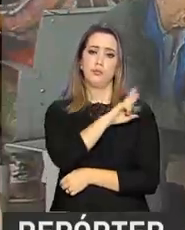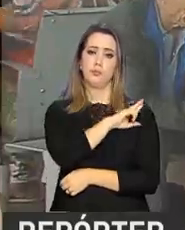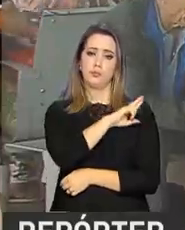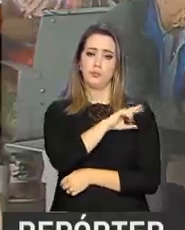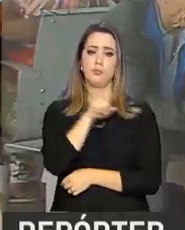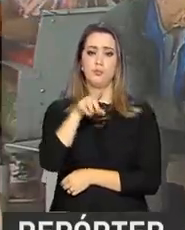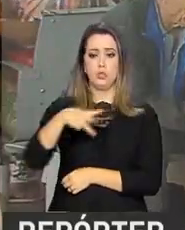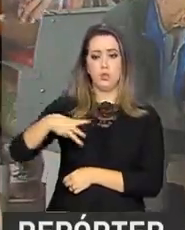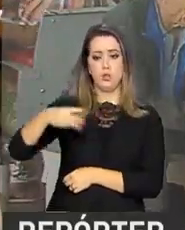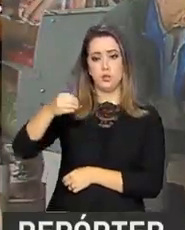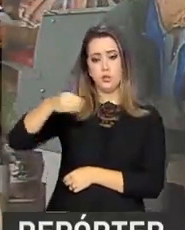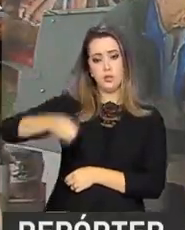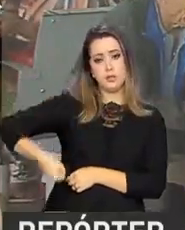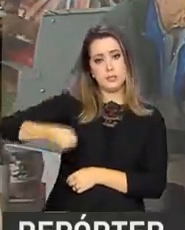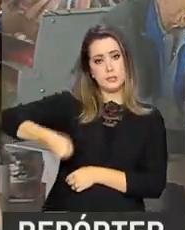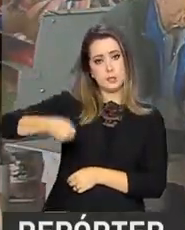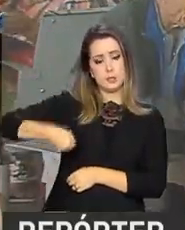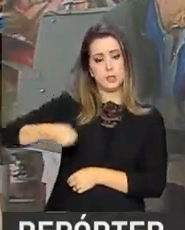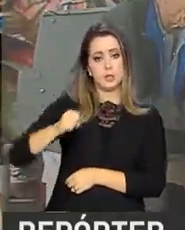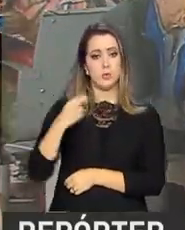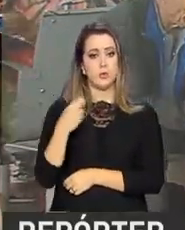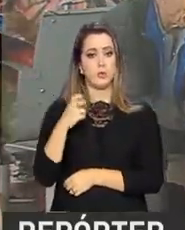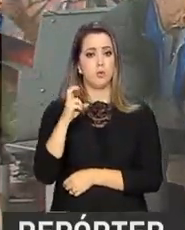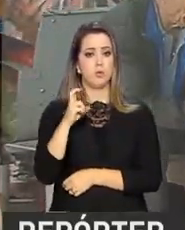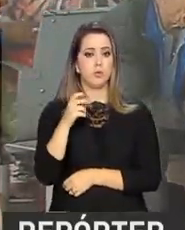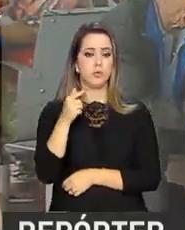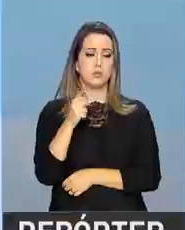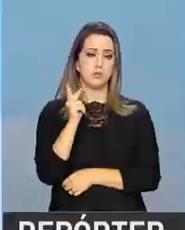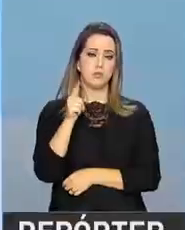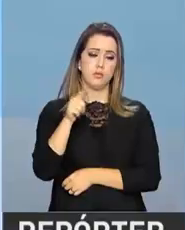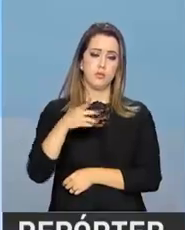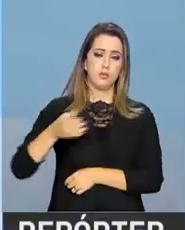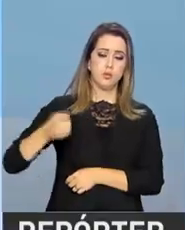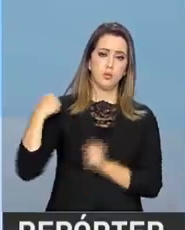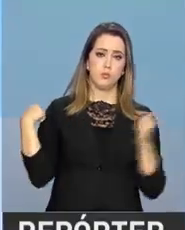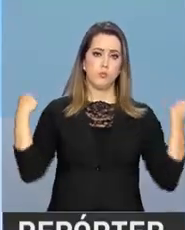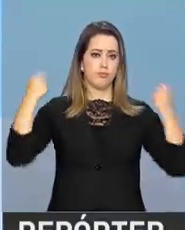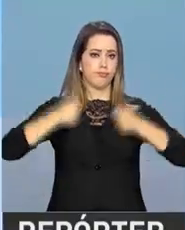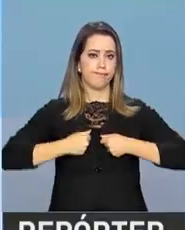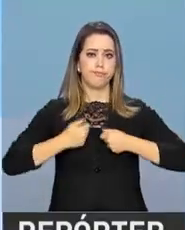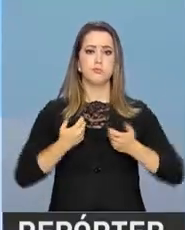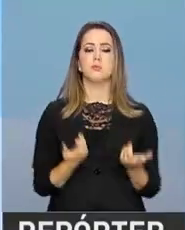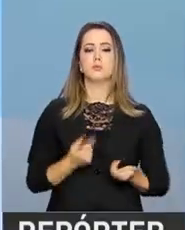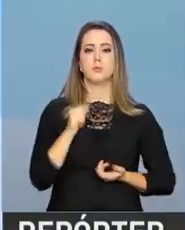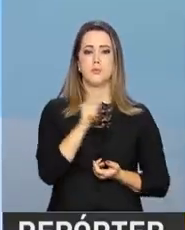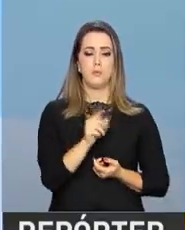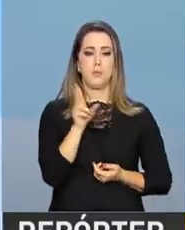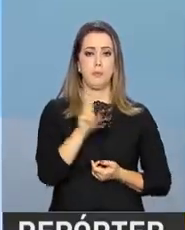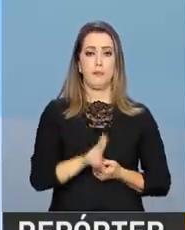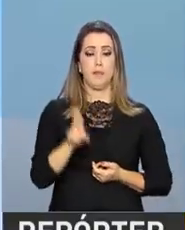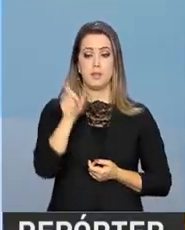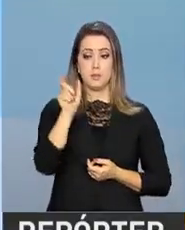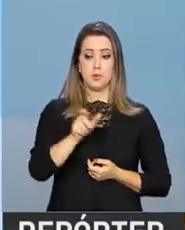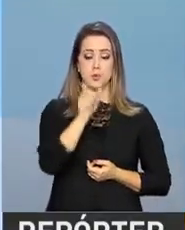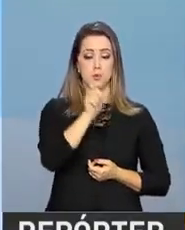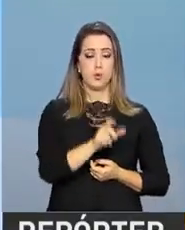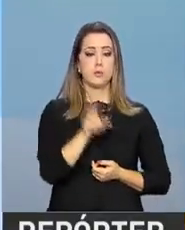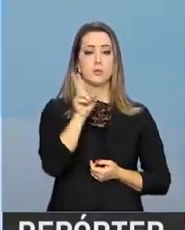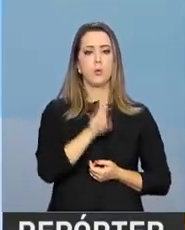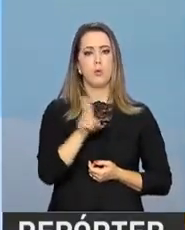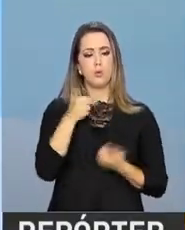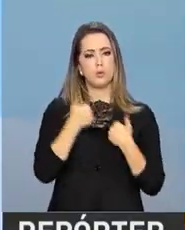30 quilos e até cinco quilos de bagagem de mão os usuários do transporte rodoviário eles têm que ter conscientização